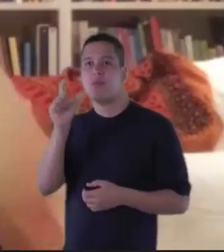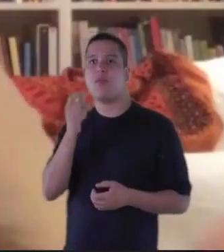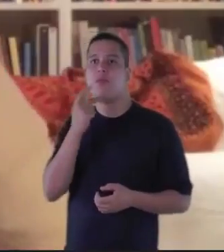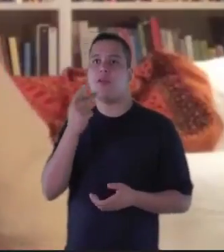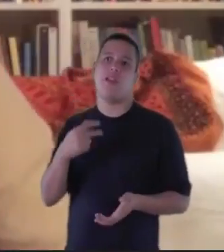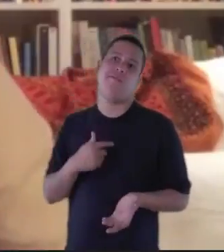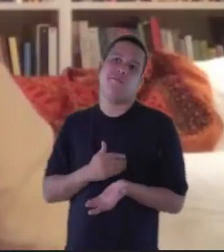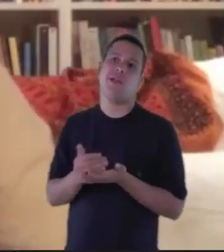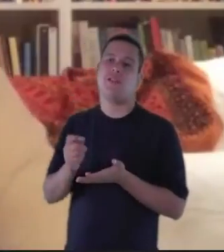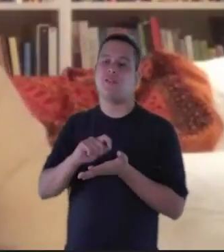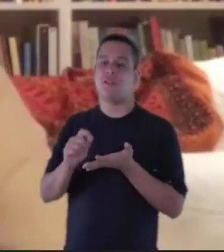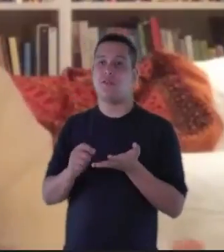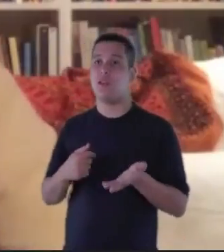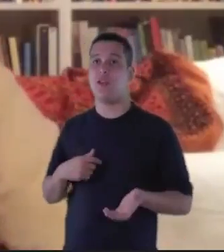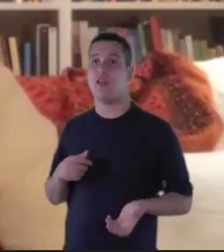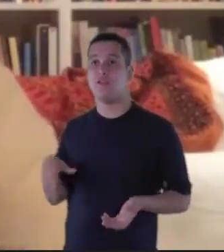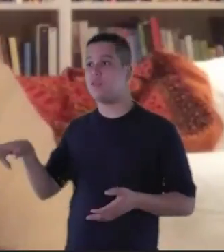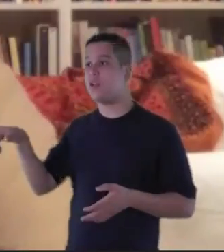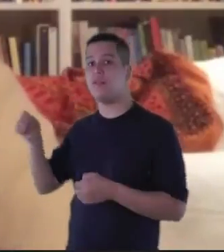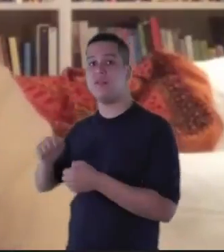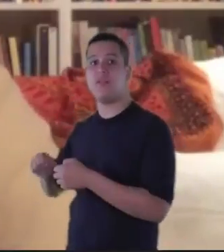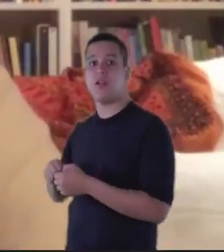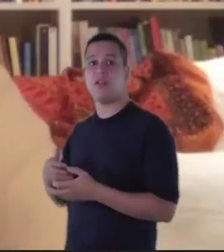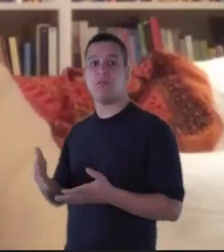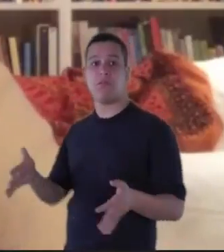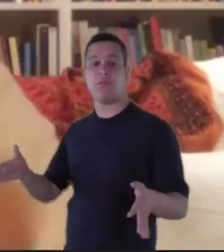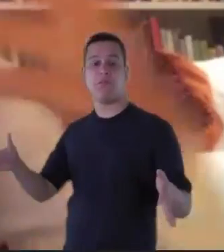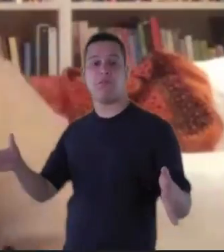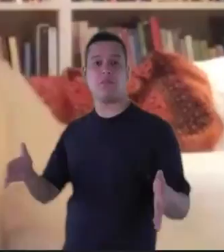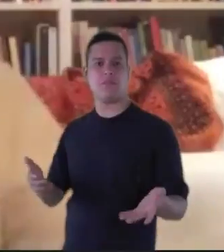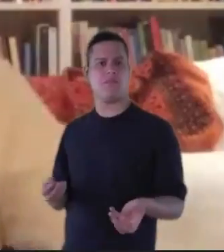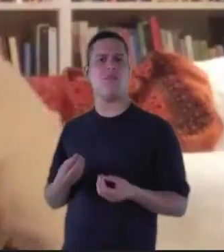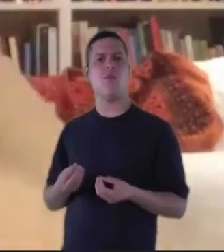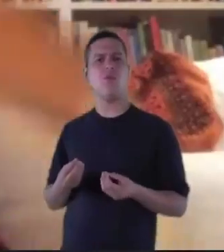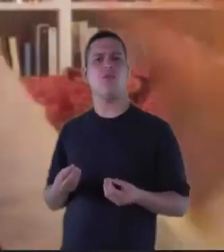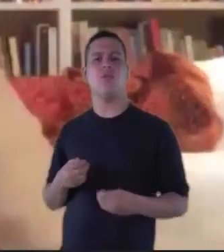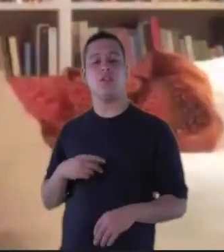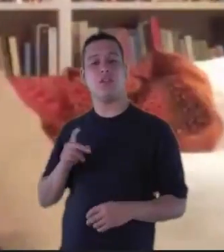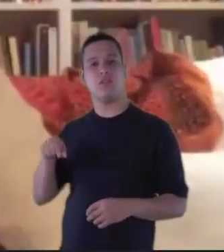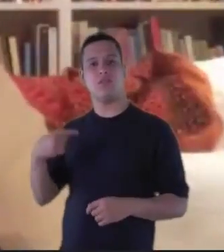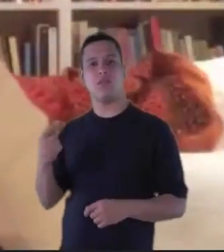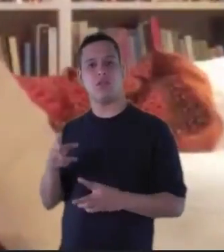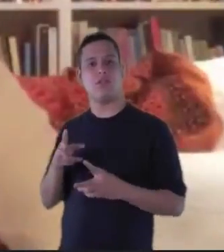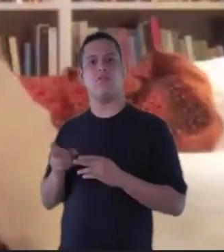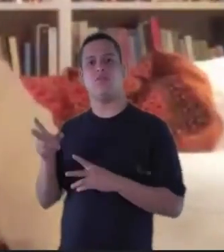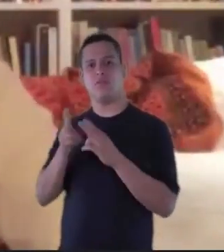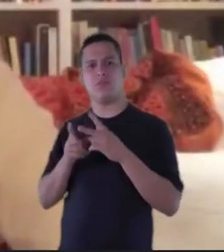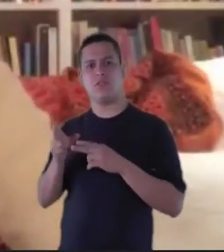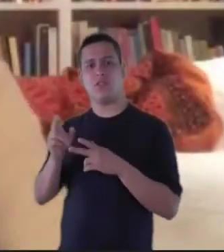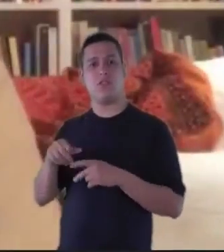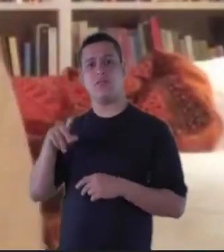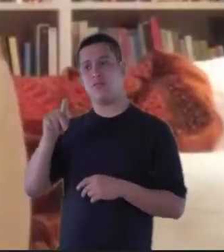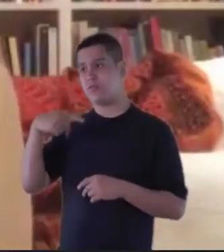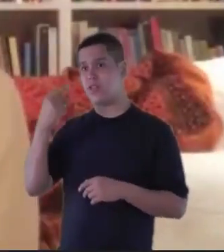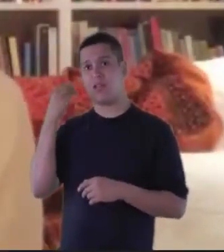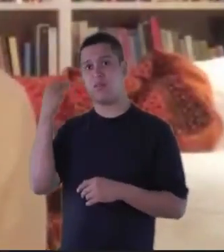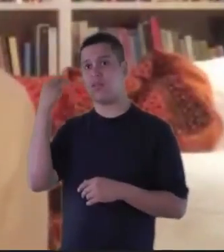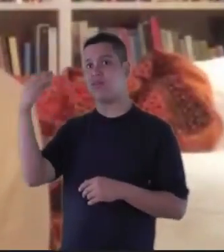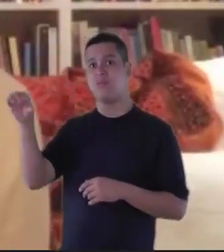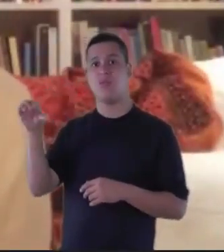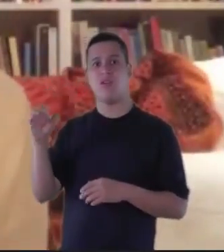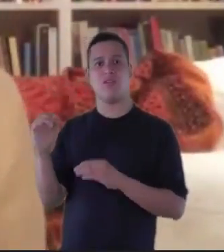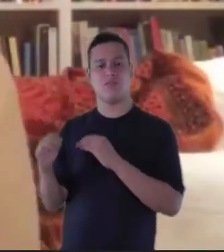e senta, e sai um livro, e edita, né, e publica na Companhia das